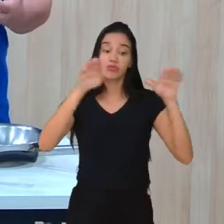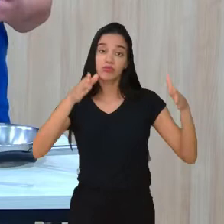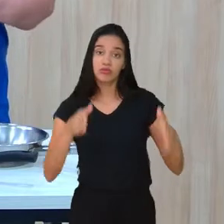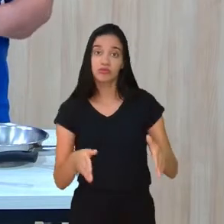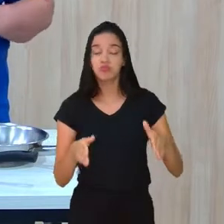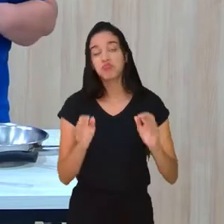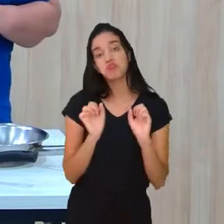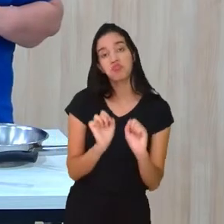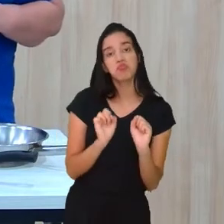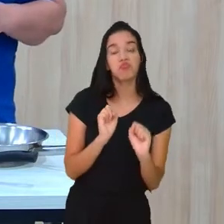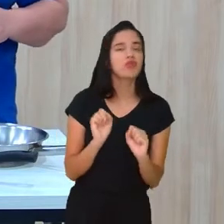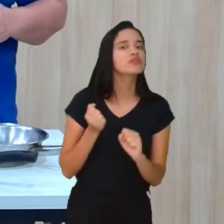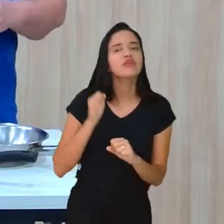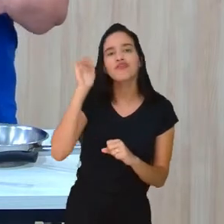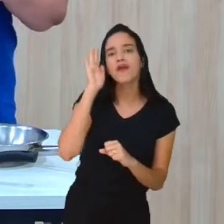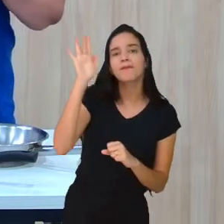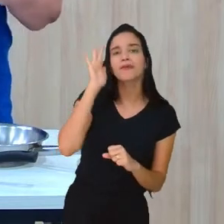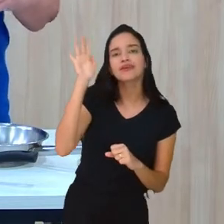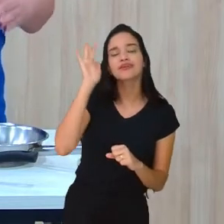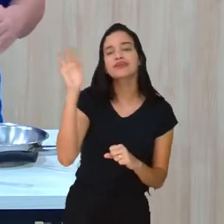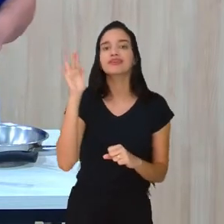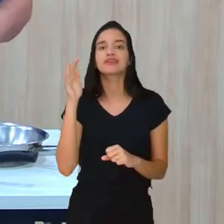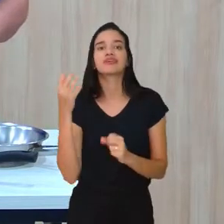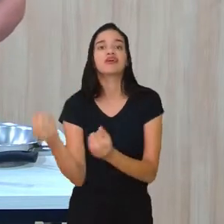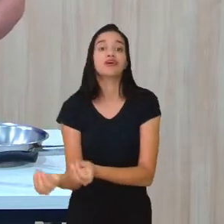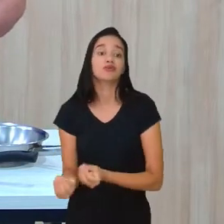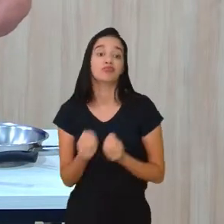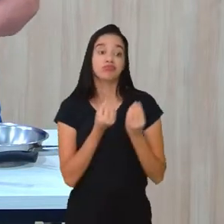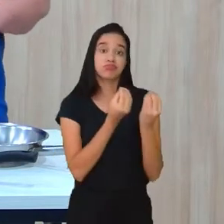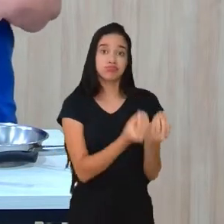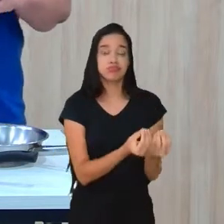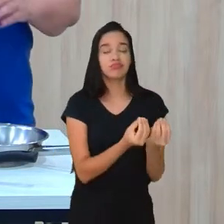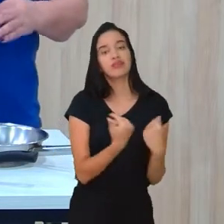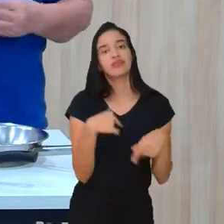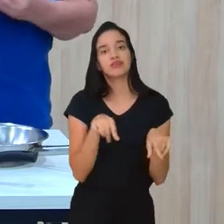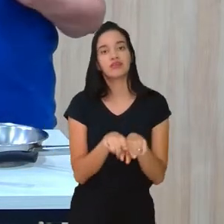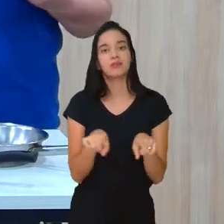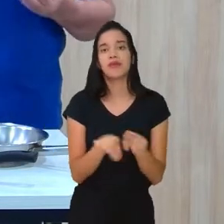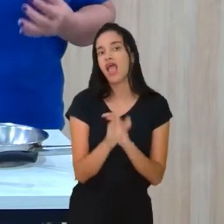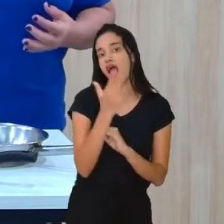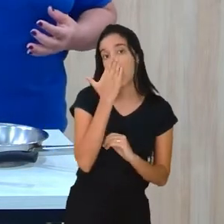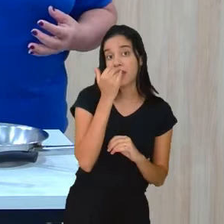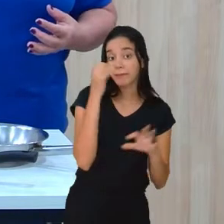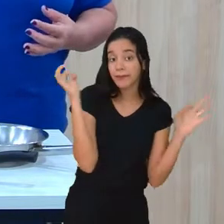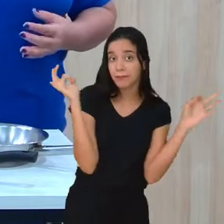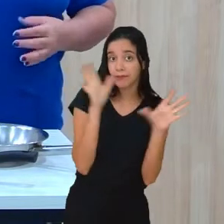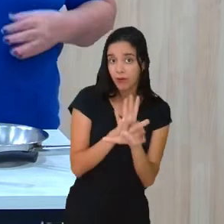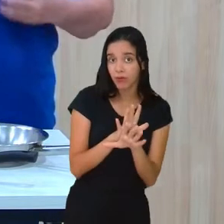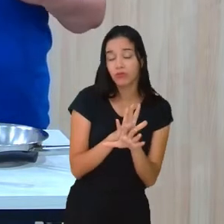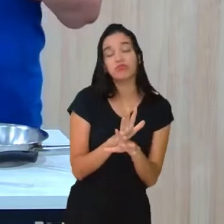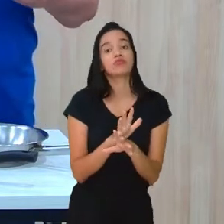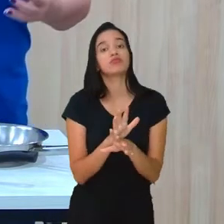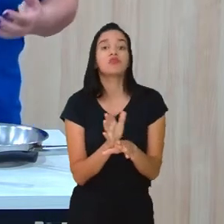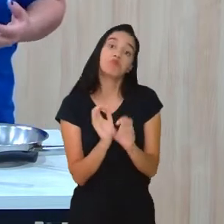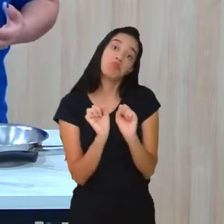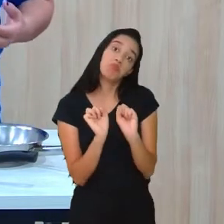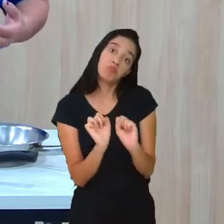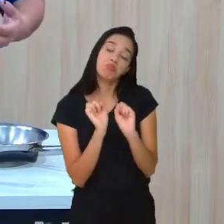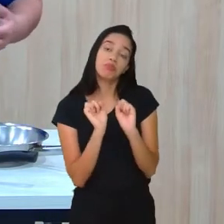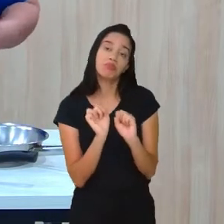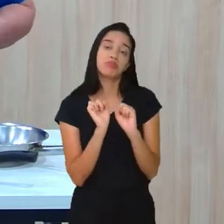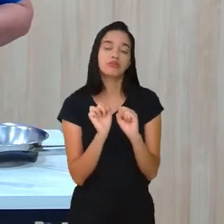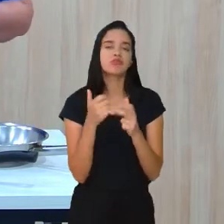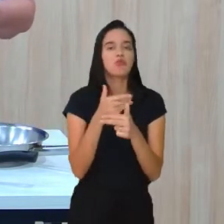quê? O que a gente vai imaginar? Ah, são as entregas, né? São muitas vezes alimentos prontos. Pode ser aí